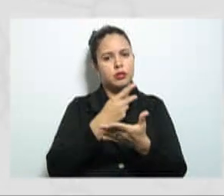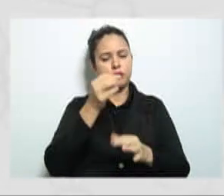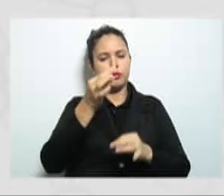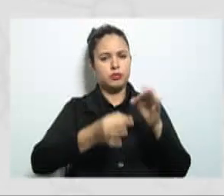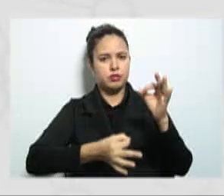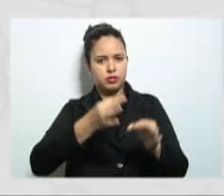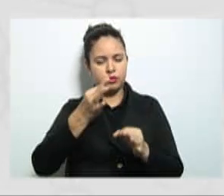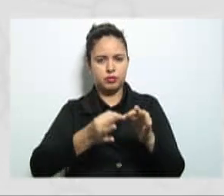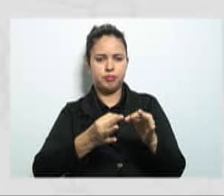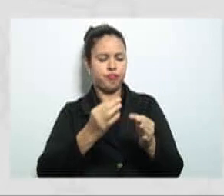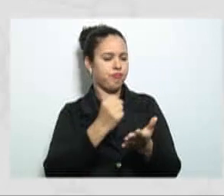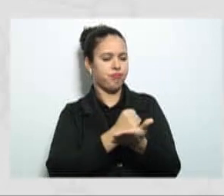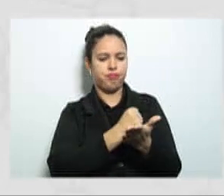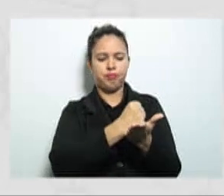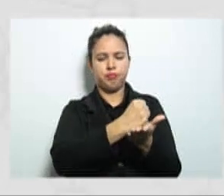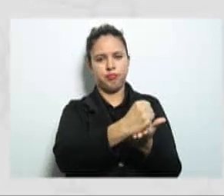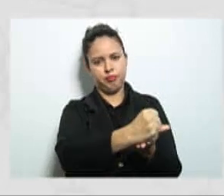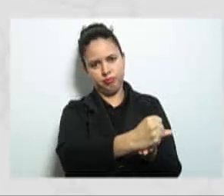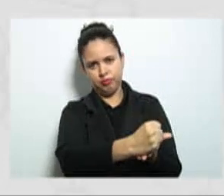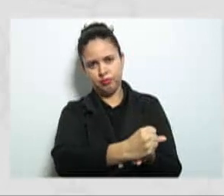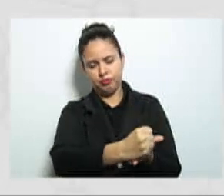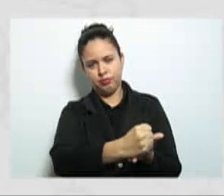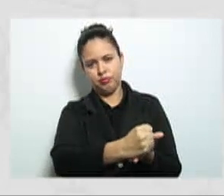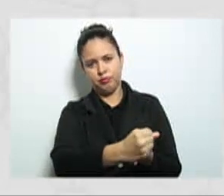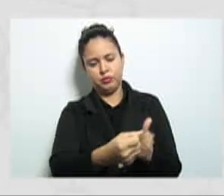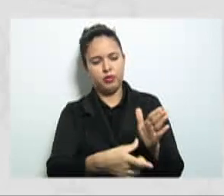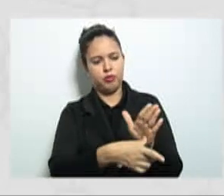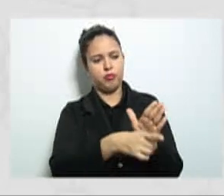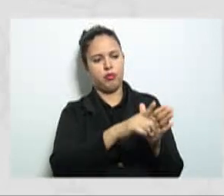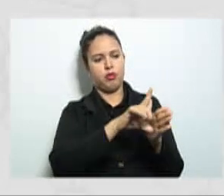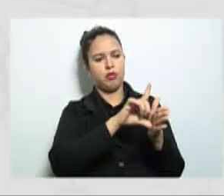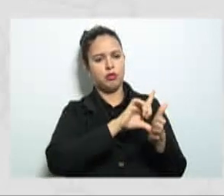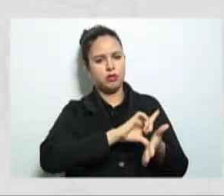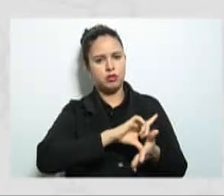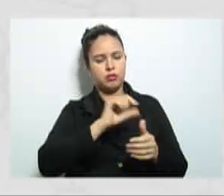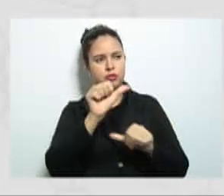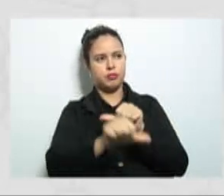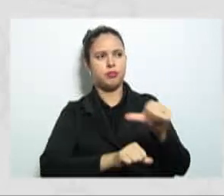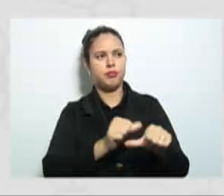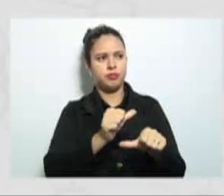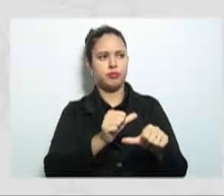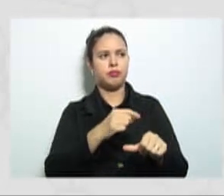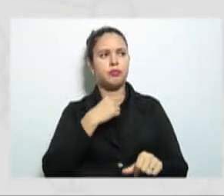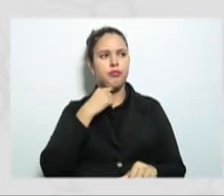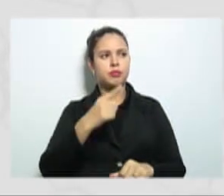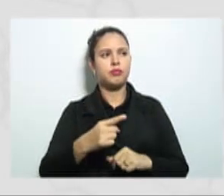né, aí não dará mais tempo de reverter a situação.